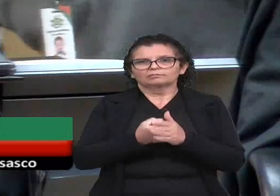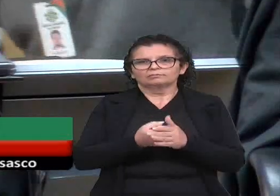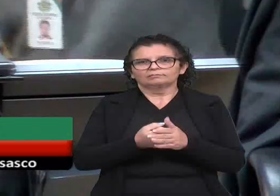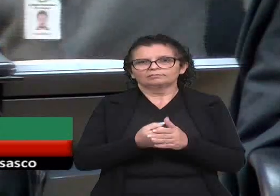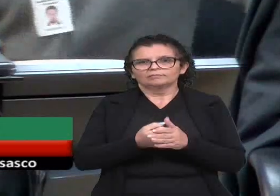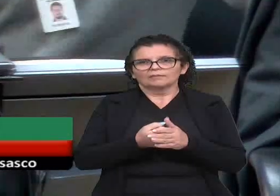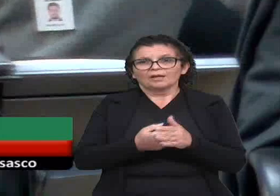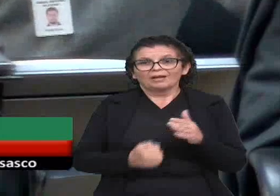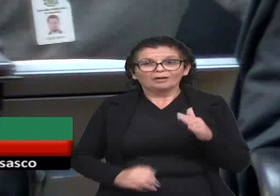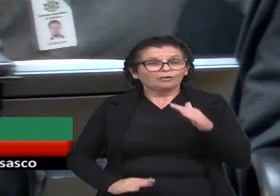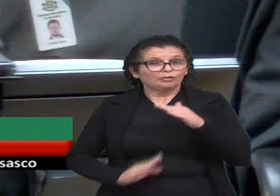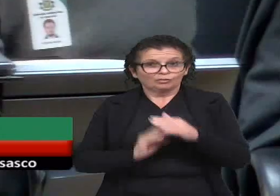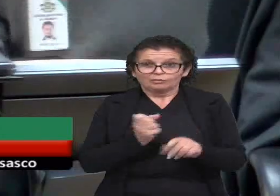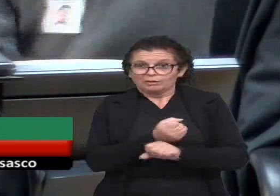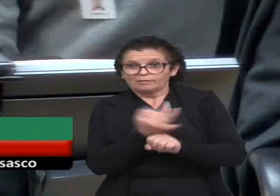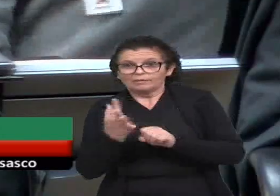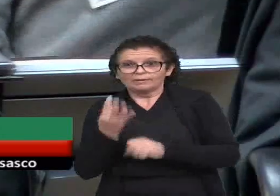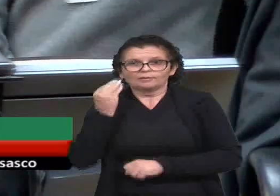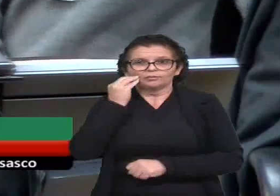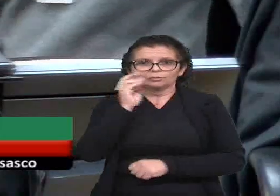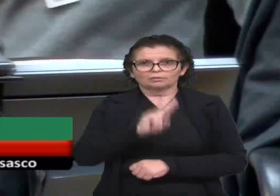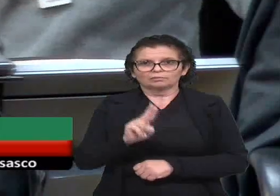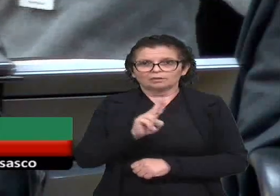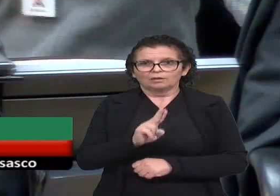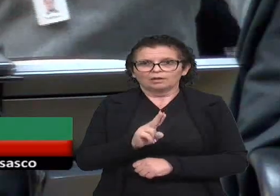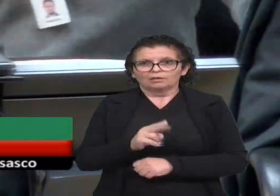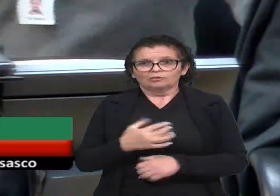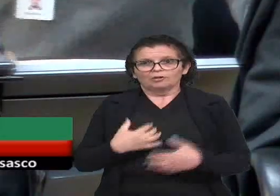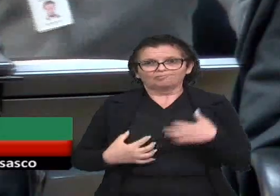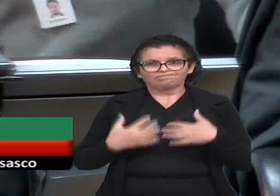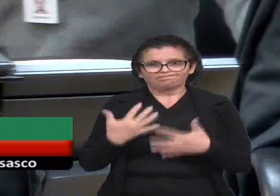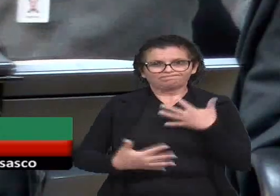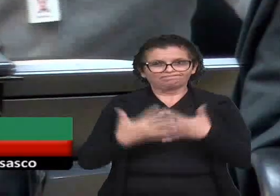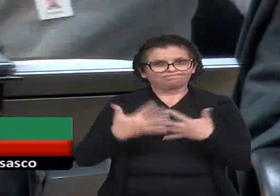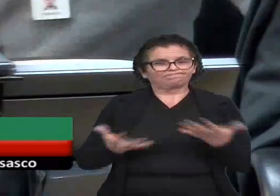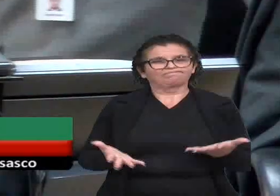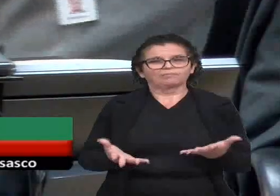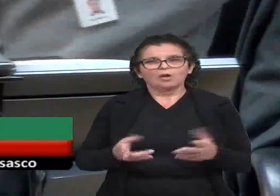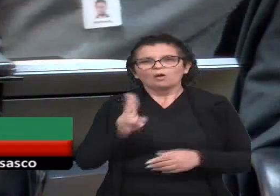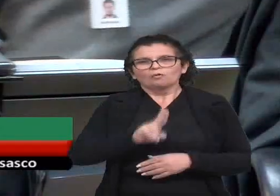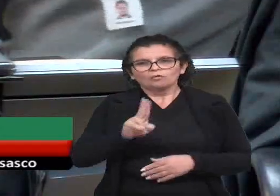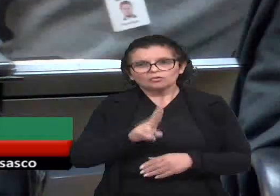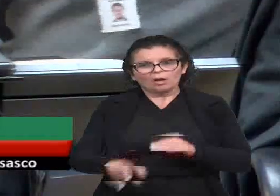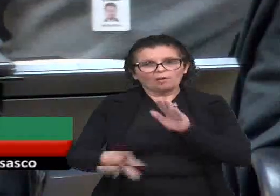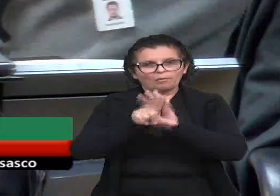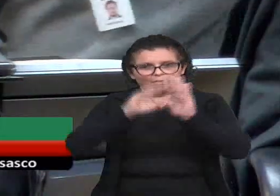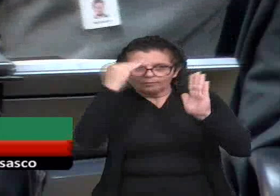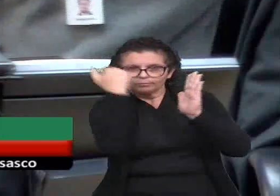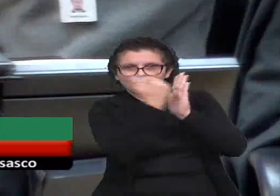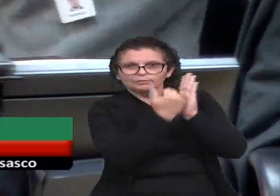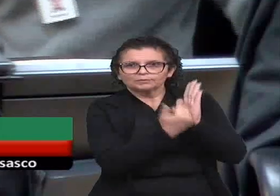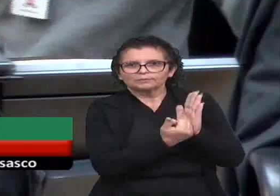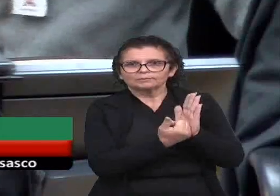sendo o máximo democrático. Já que eu estou sendo incomodado, então vamos usar conforme a lei. Eu vou ouvir meu auxiliar